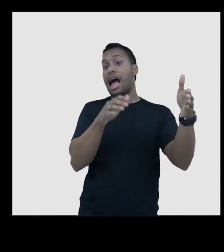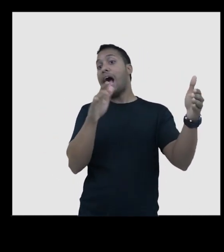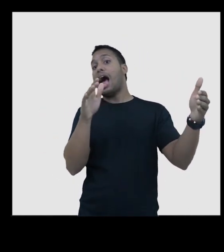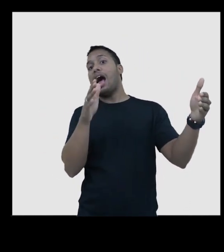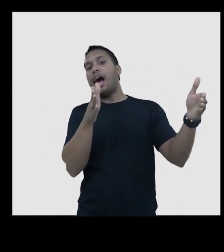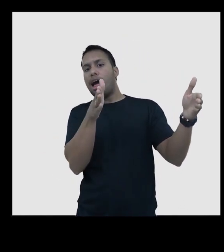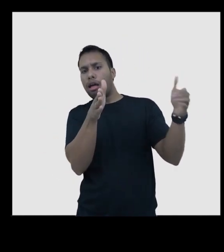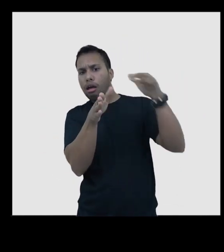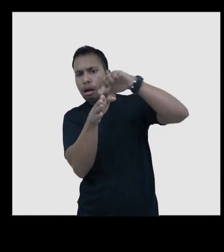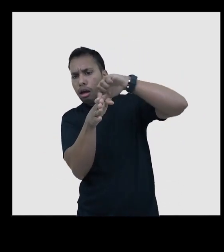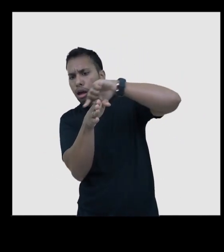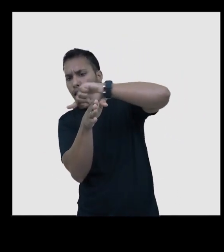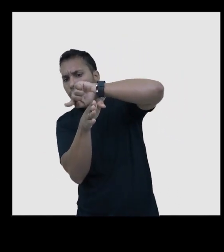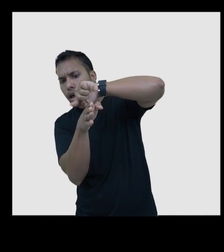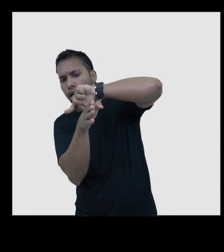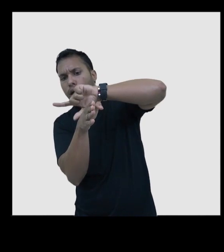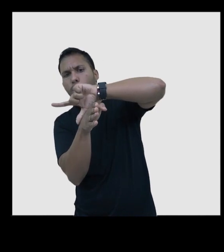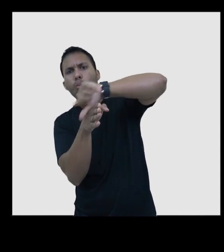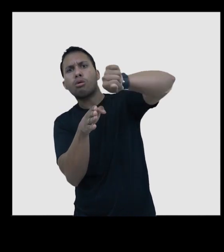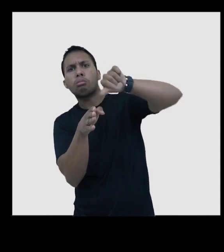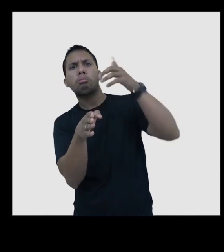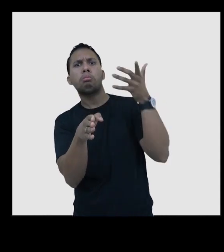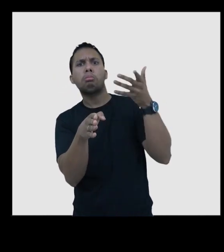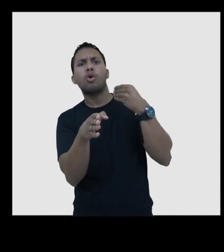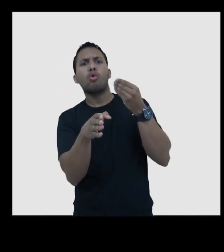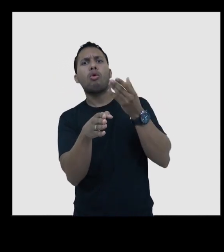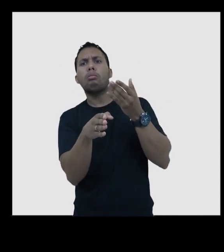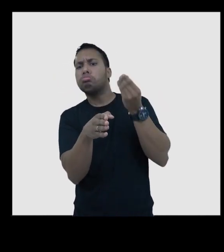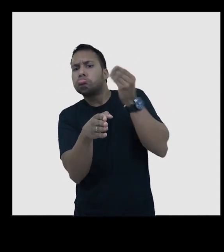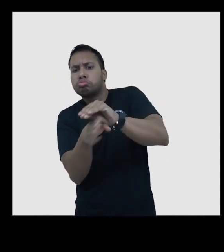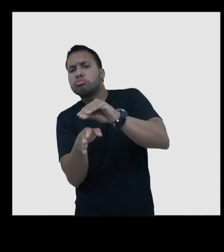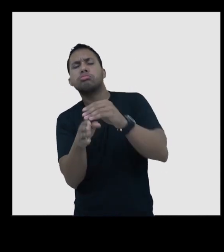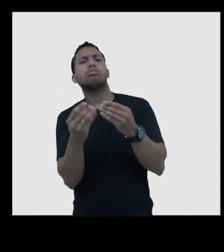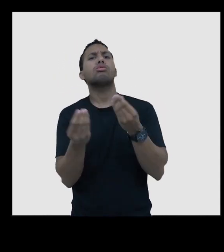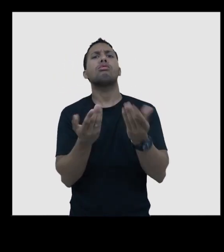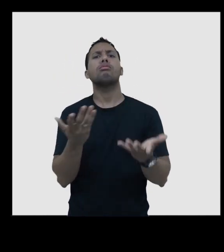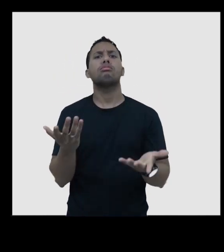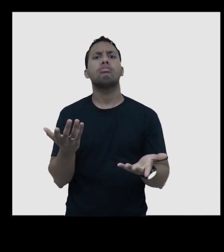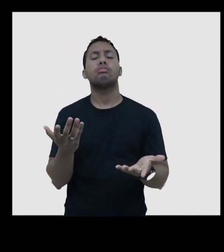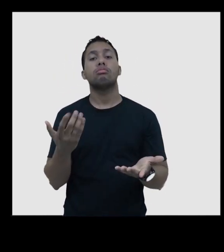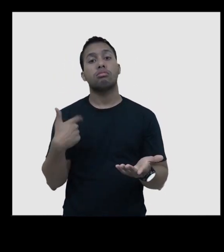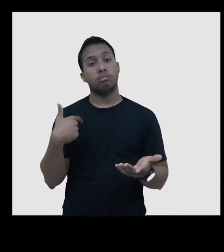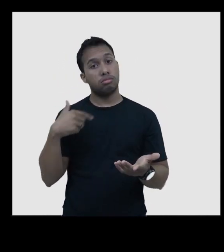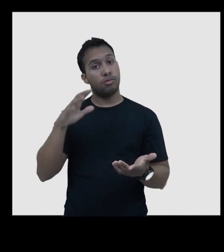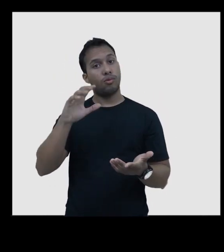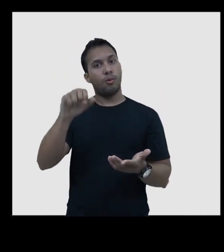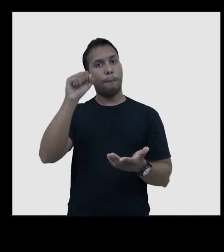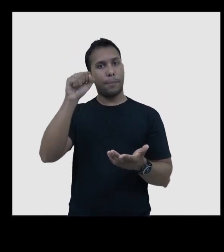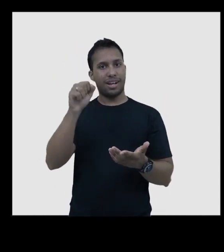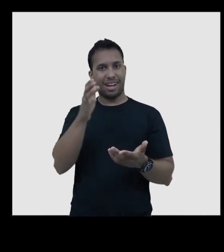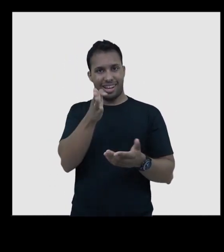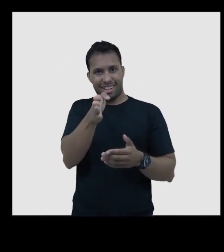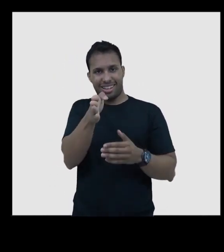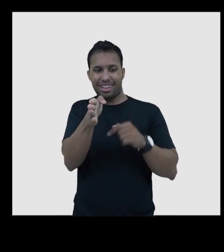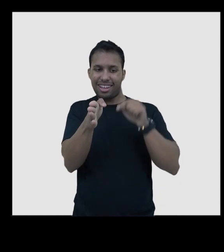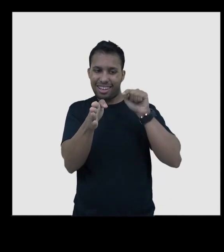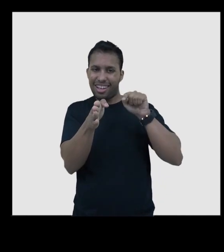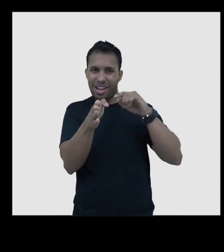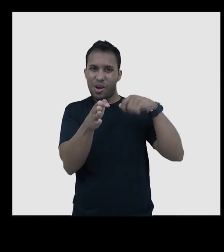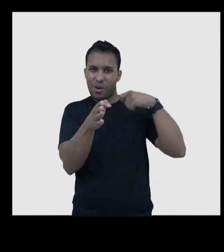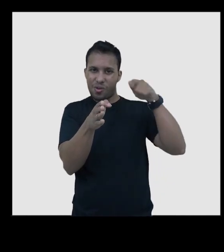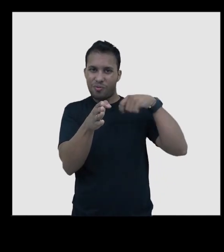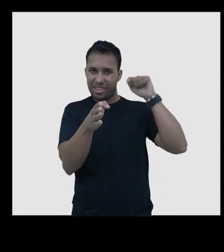então o que é que eu faço aqui? Para corrigir esse, para tampar esse buraco que ficou, eu vou pegar esse